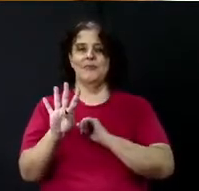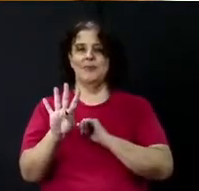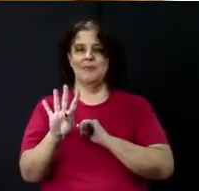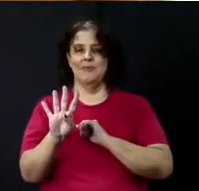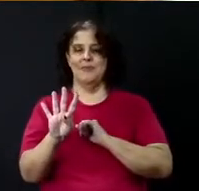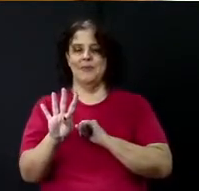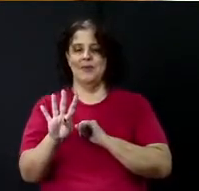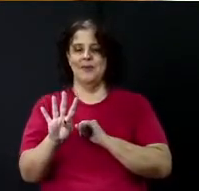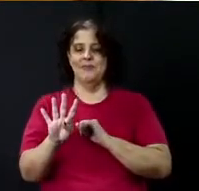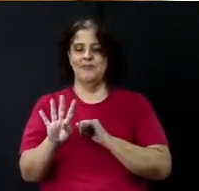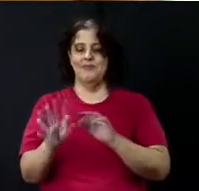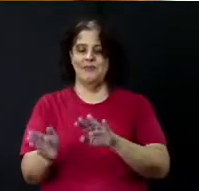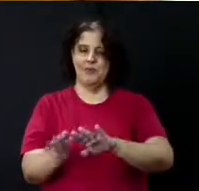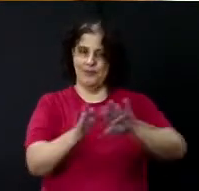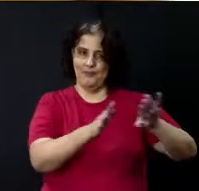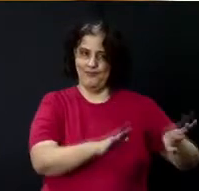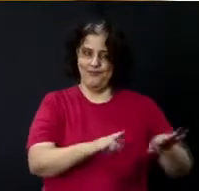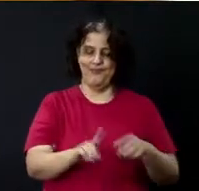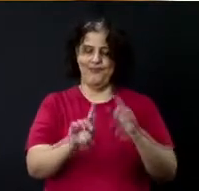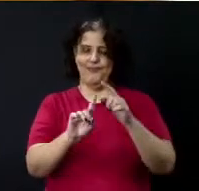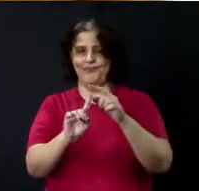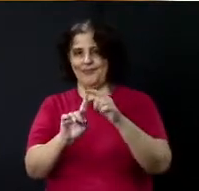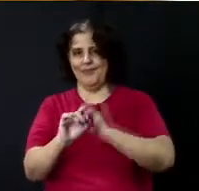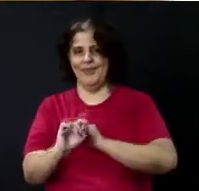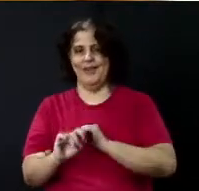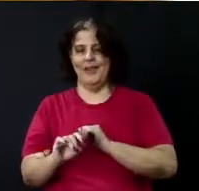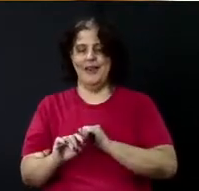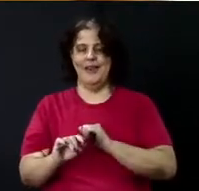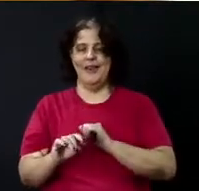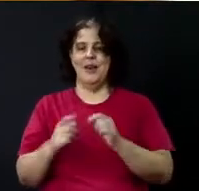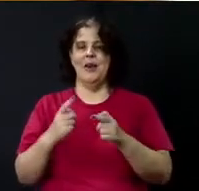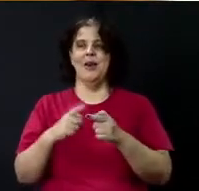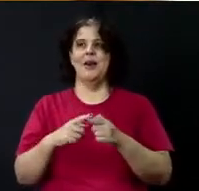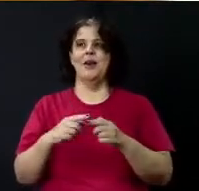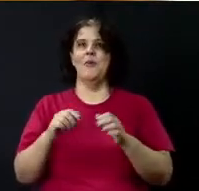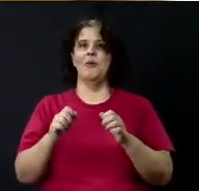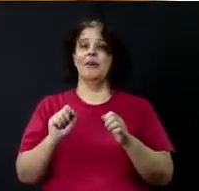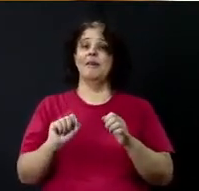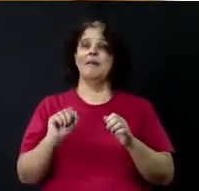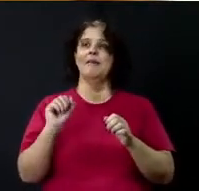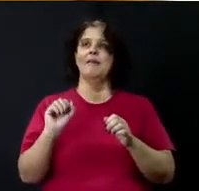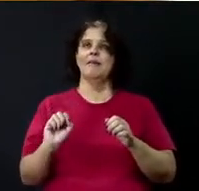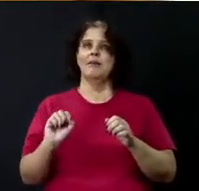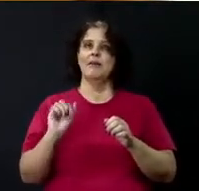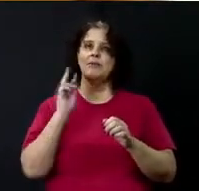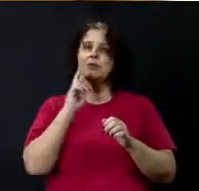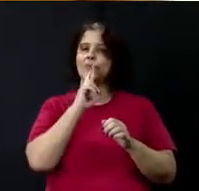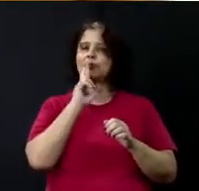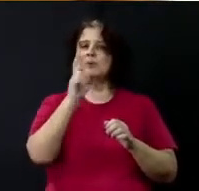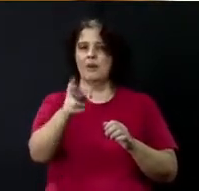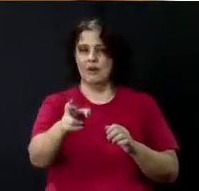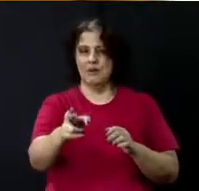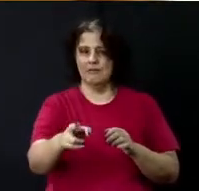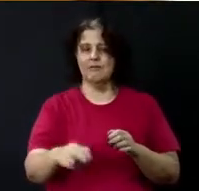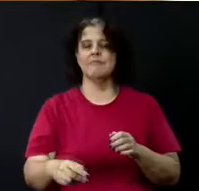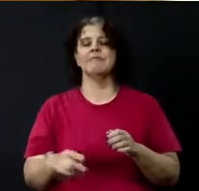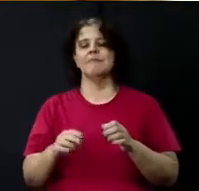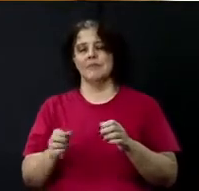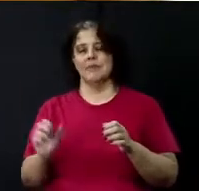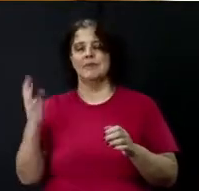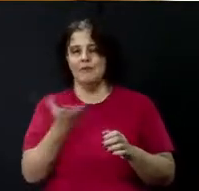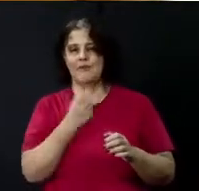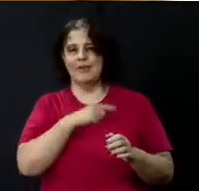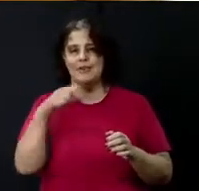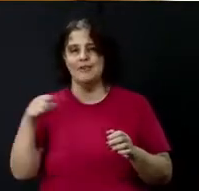a multiplicação dos pães e dos peixes, uma demonstração, né? É assim que o povo de Deus é alimentado,